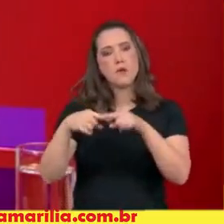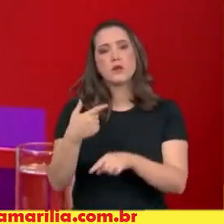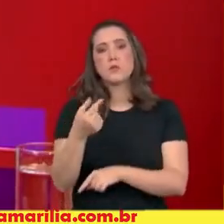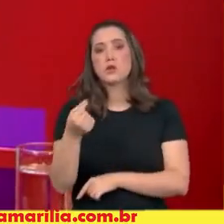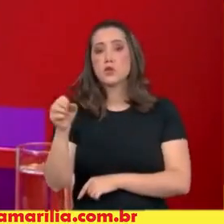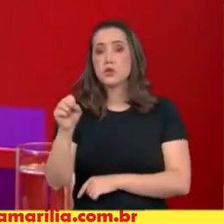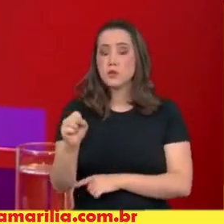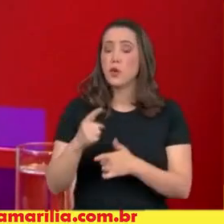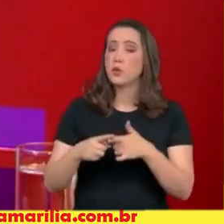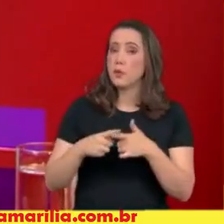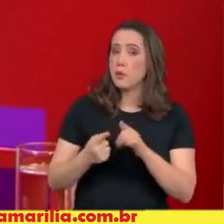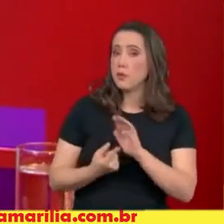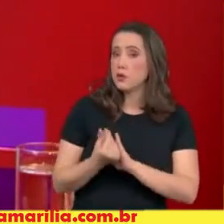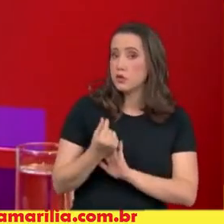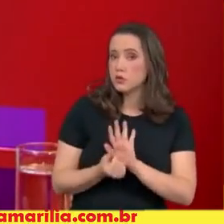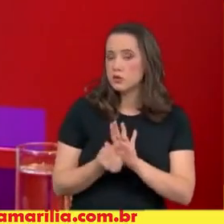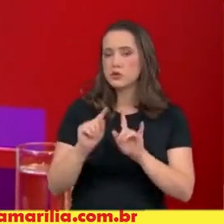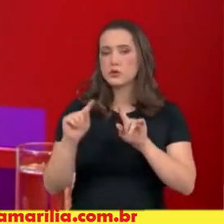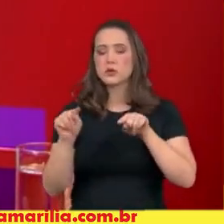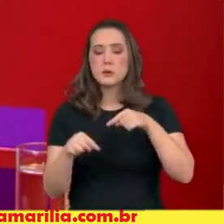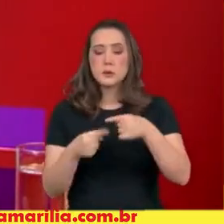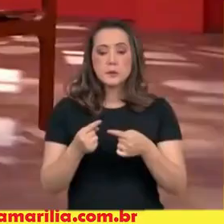financeira, depois de aparecer